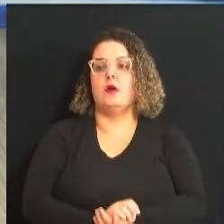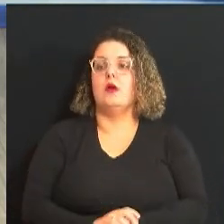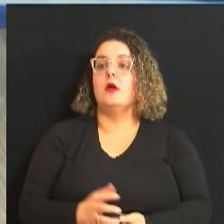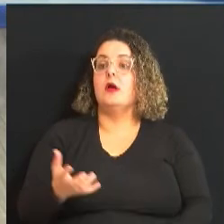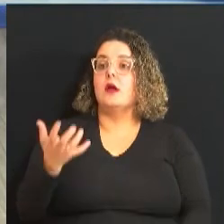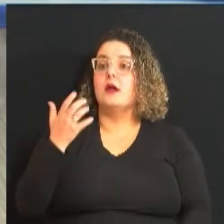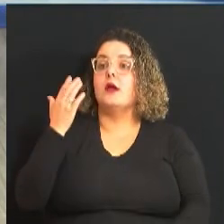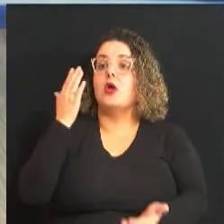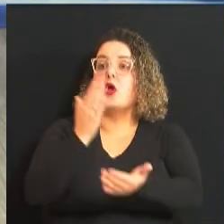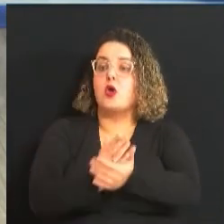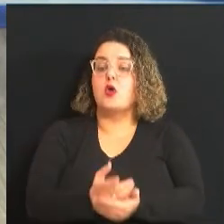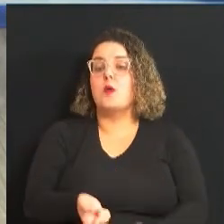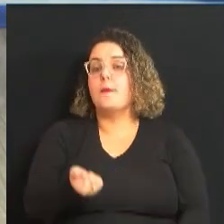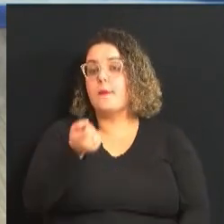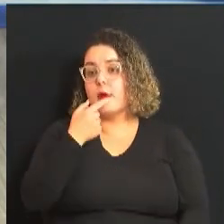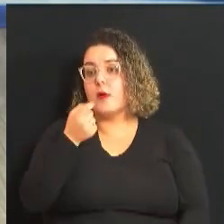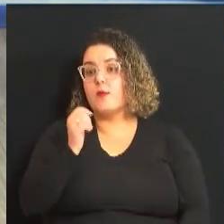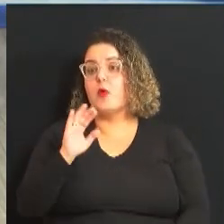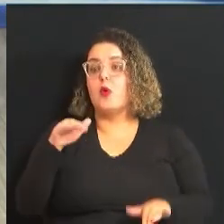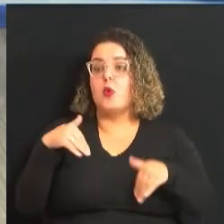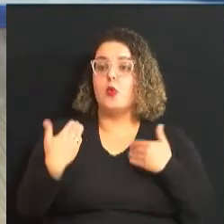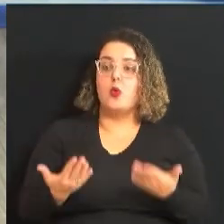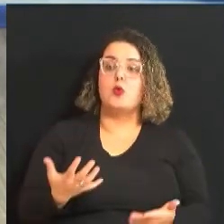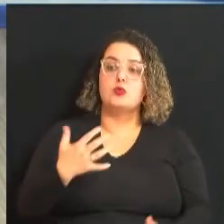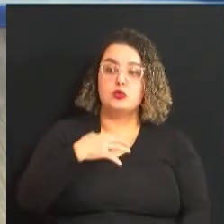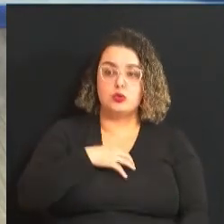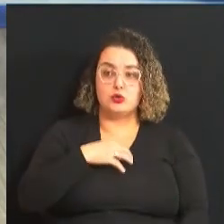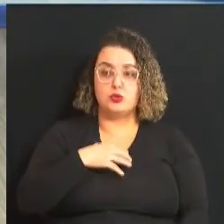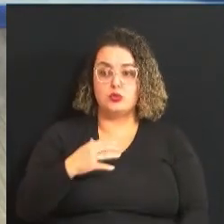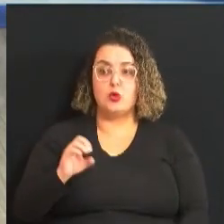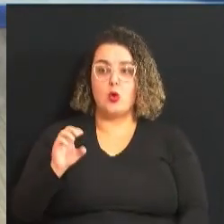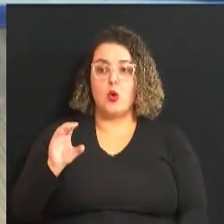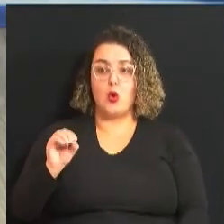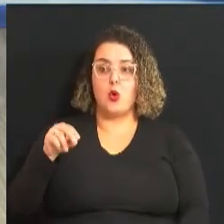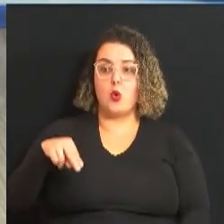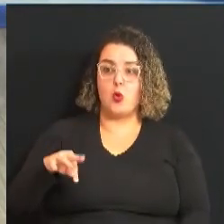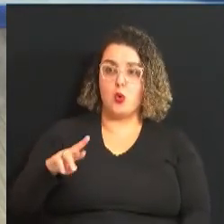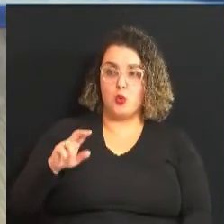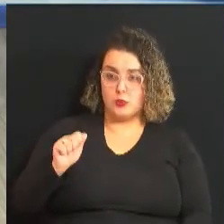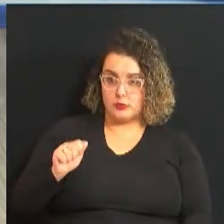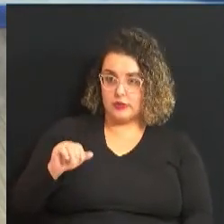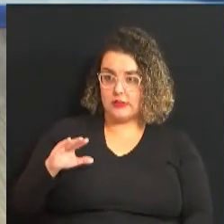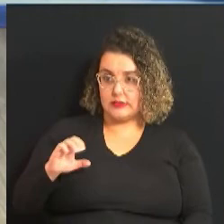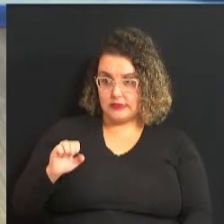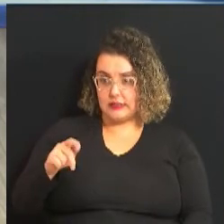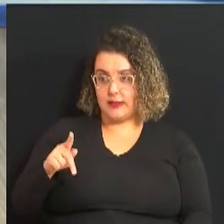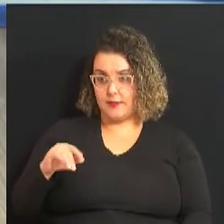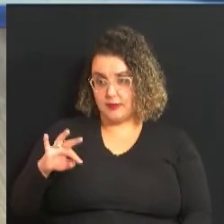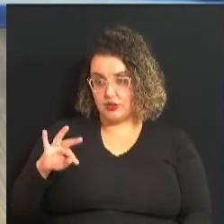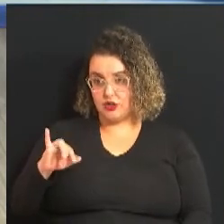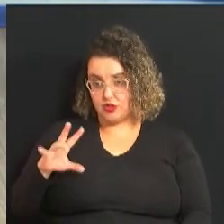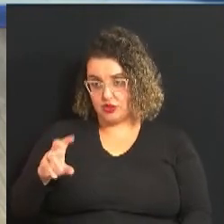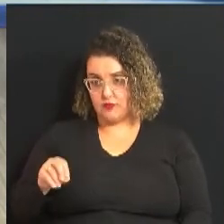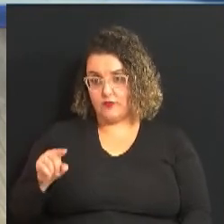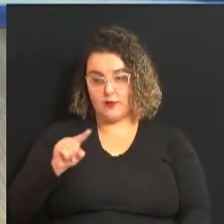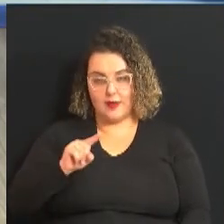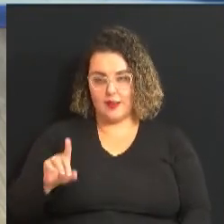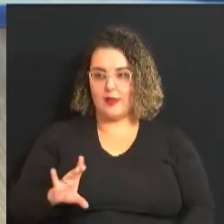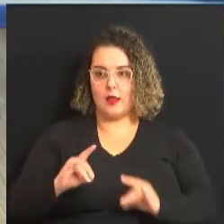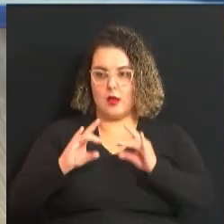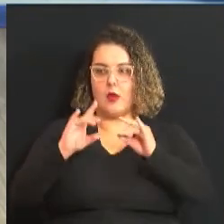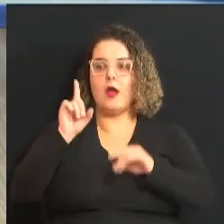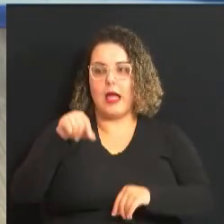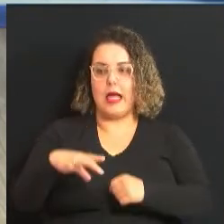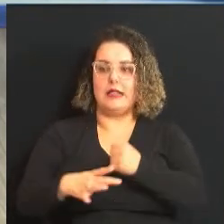de tomar pílula. Qual outro método contraceptivo não hormonal que posso utilizar? É seguro?